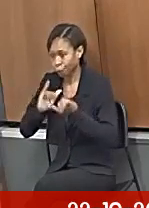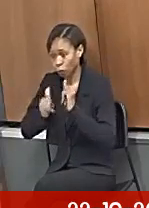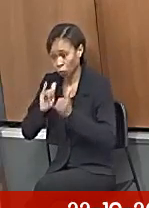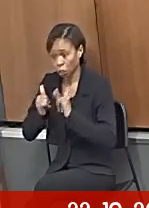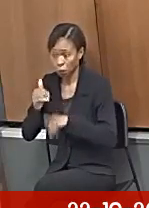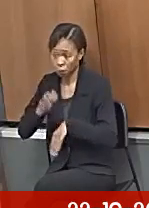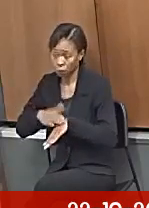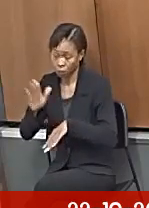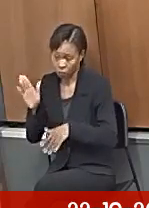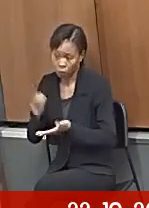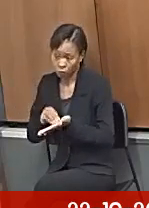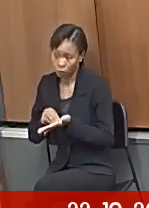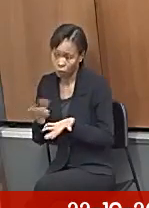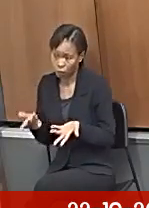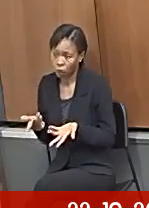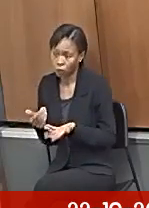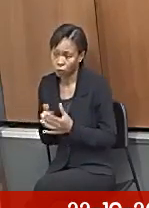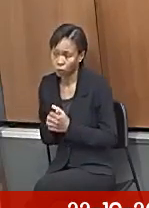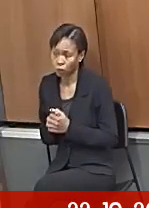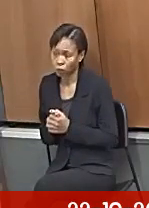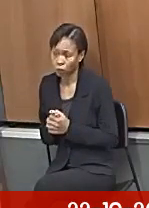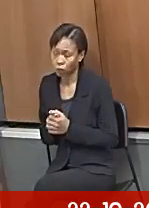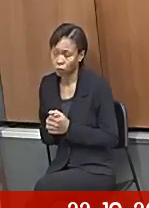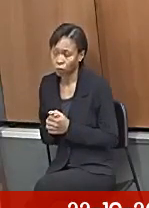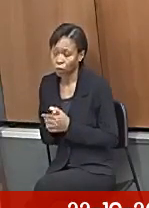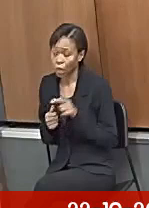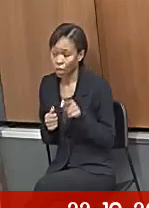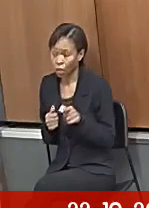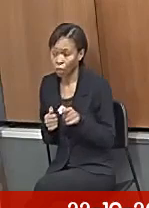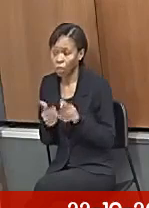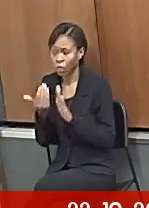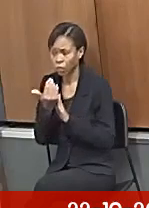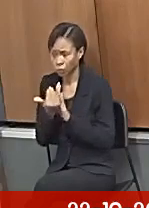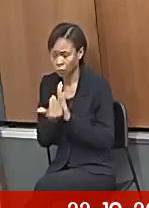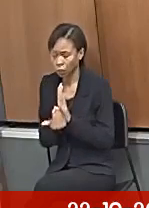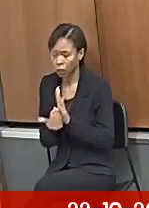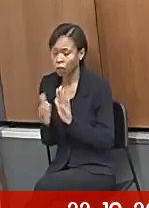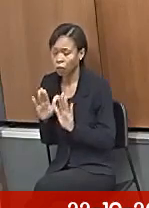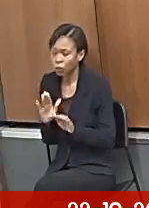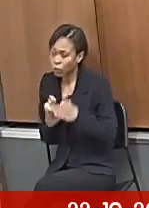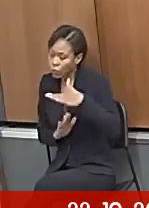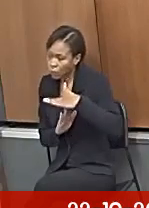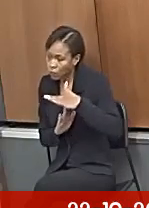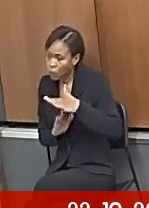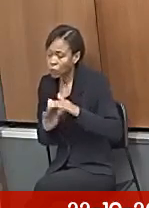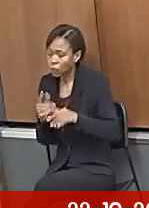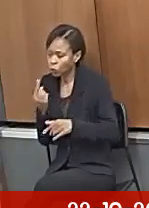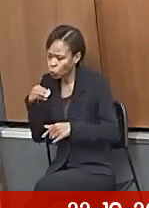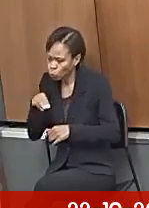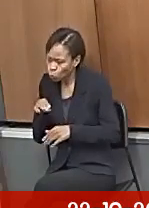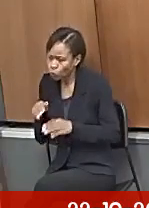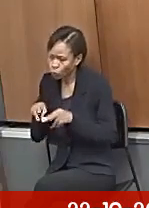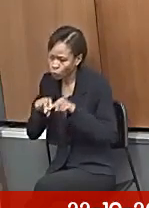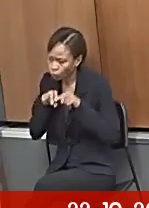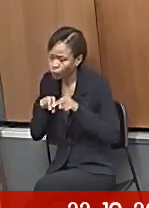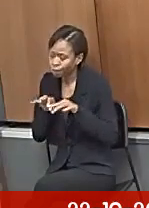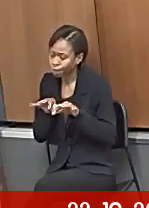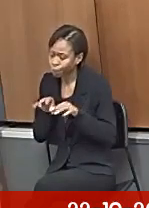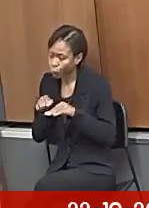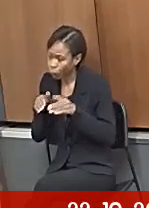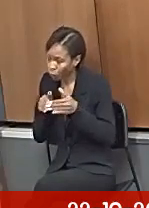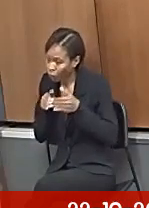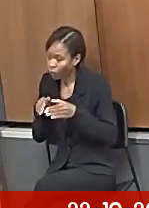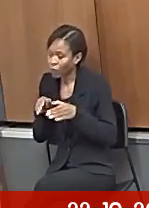talvez. Se a senhora puder dar, até seria ótimo, né? Até, inclusive, listar. Gente, né? Só um minutinho. Vamos, só para organizar aqui, deixa o